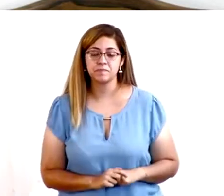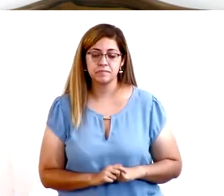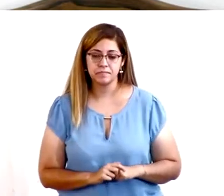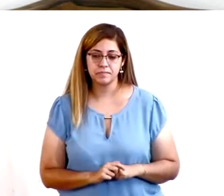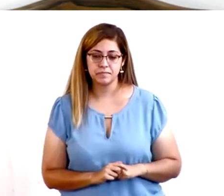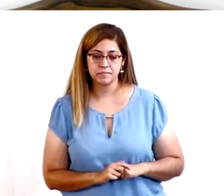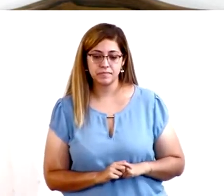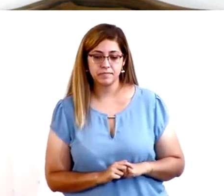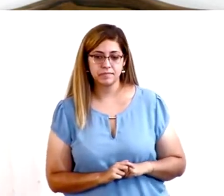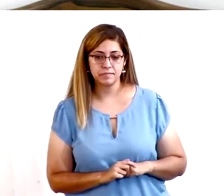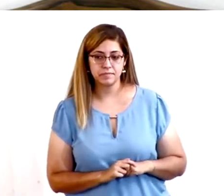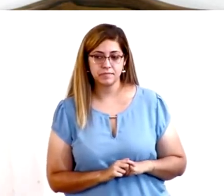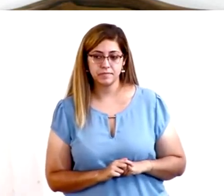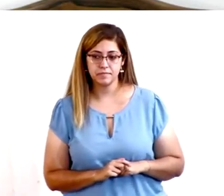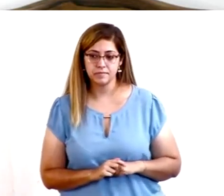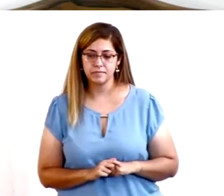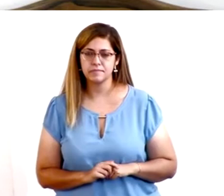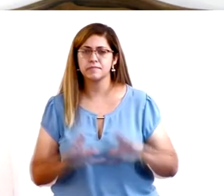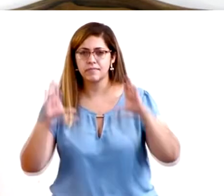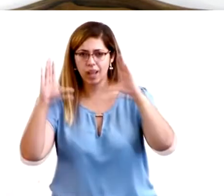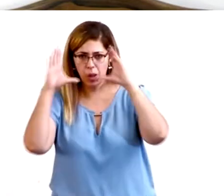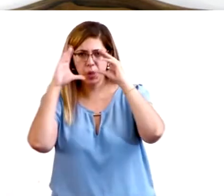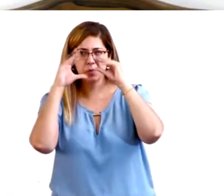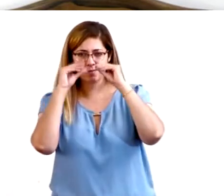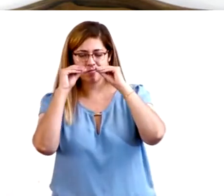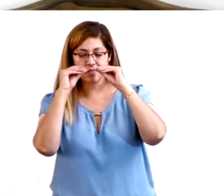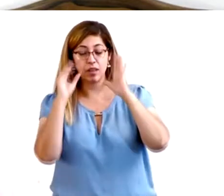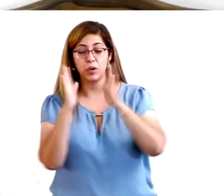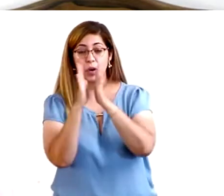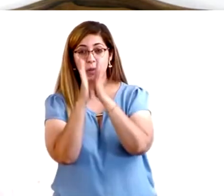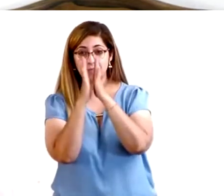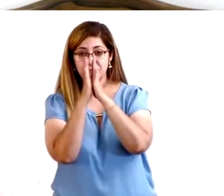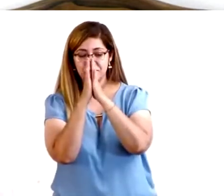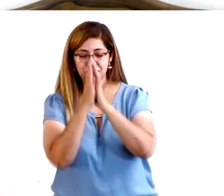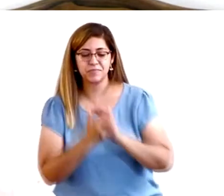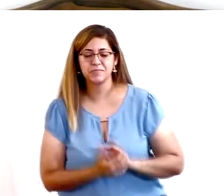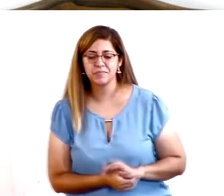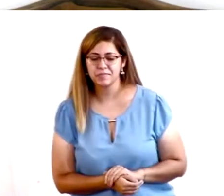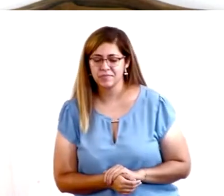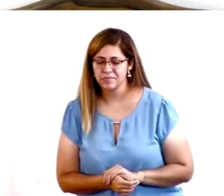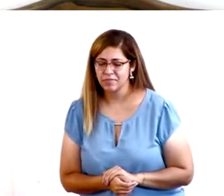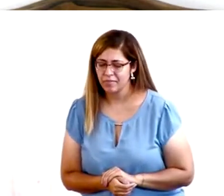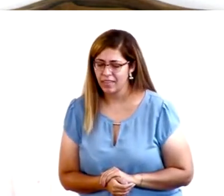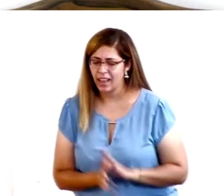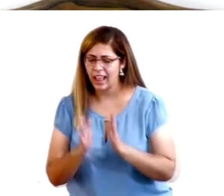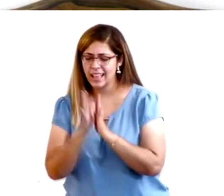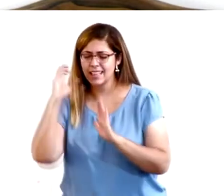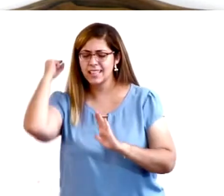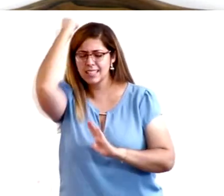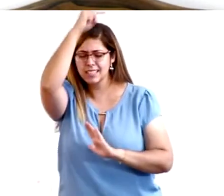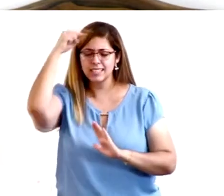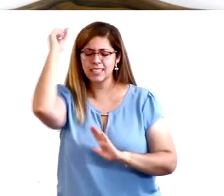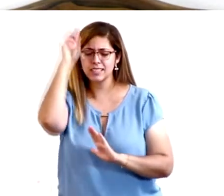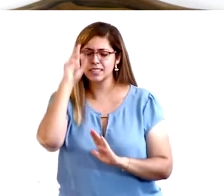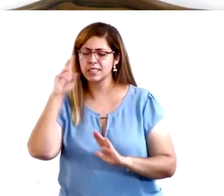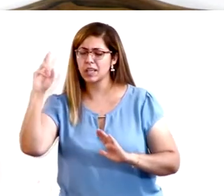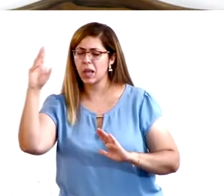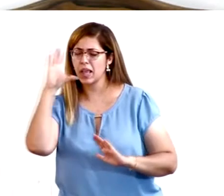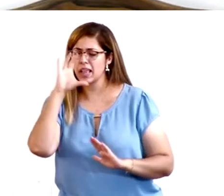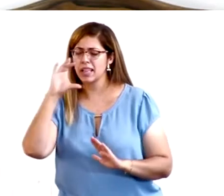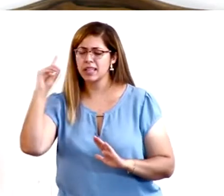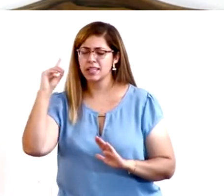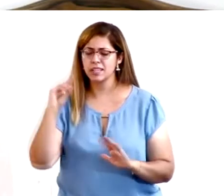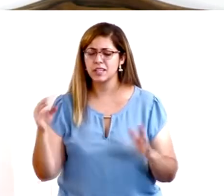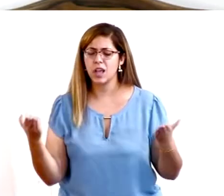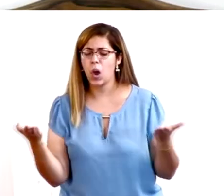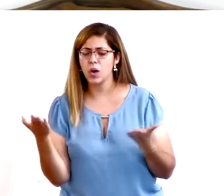disposição. Feche seus olhos, vamos orar. Santo e eterno Deus, as crianças não podem